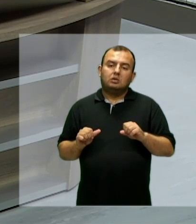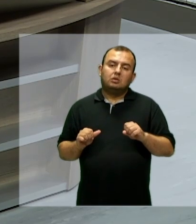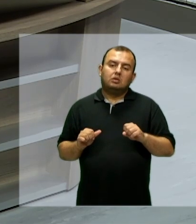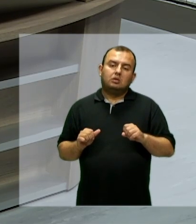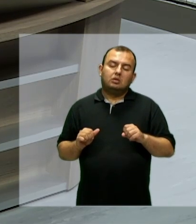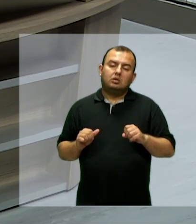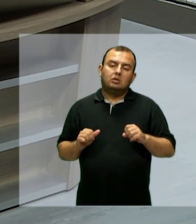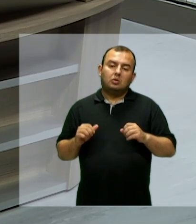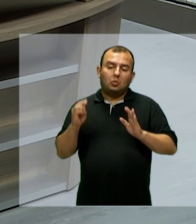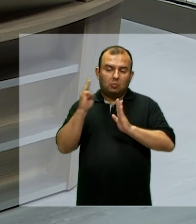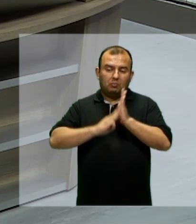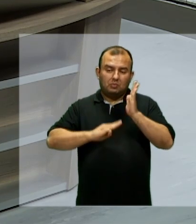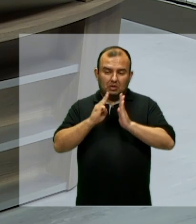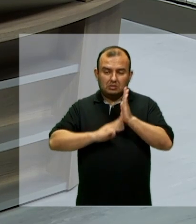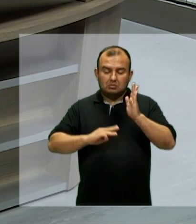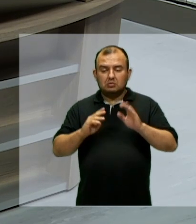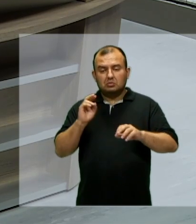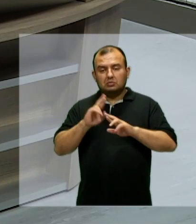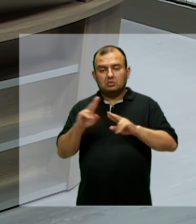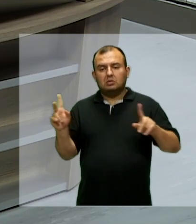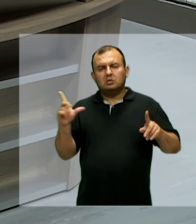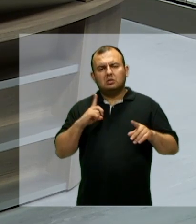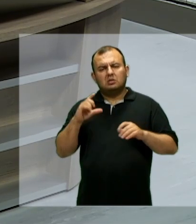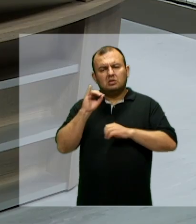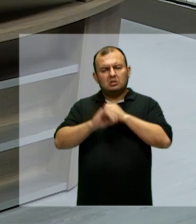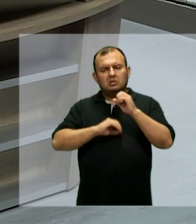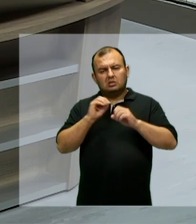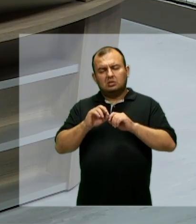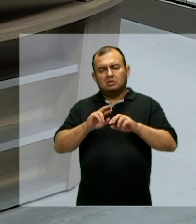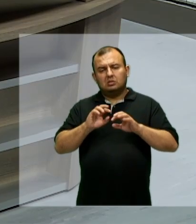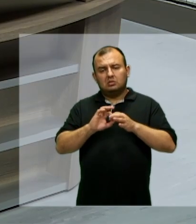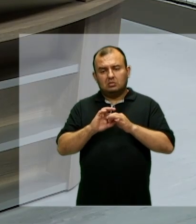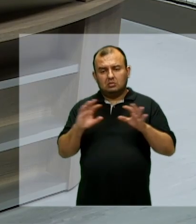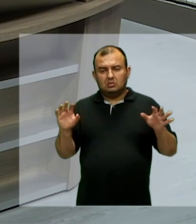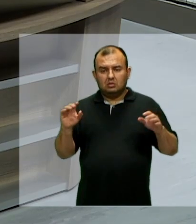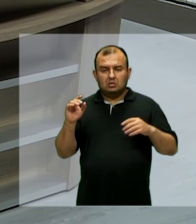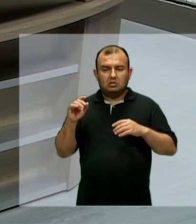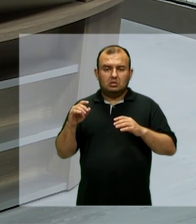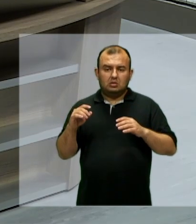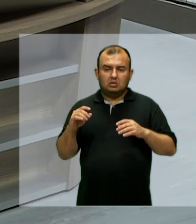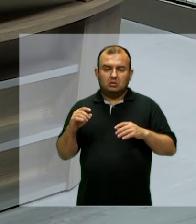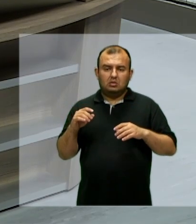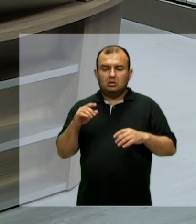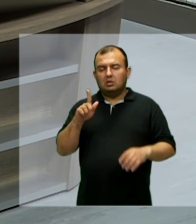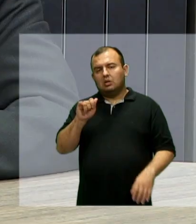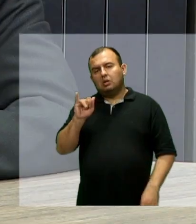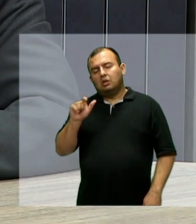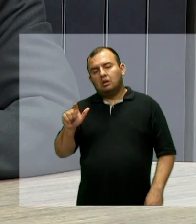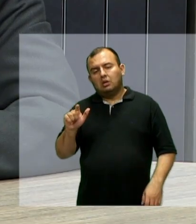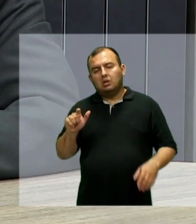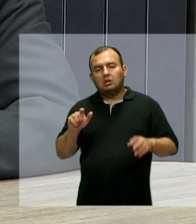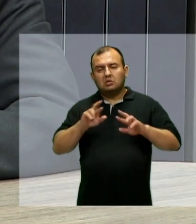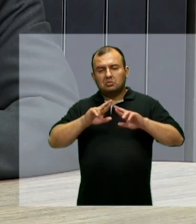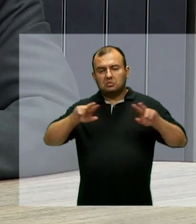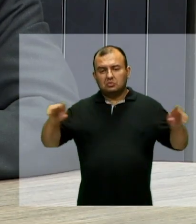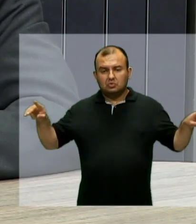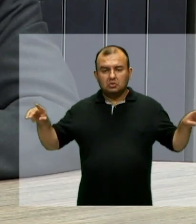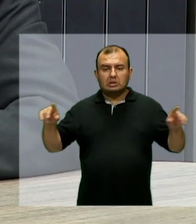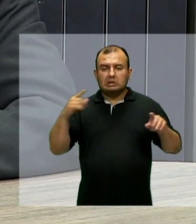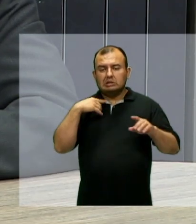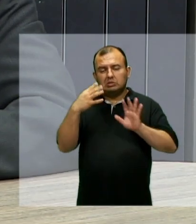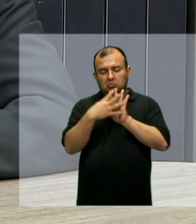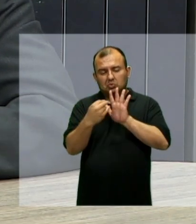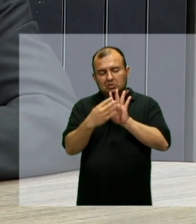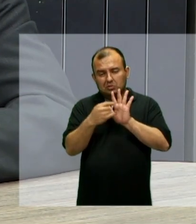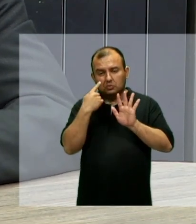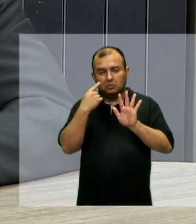o método de imagem. Existe disponível na internet algumas ferramentas, modelo de Gale, de Trial Cruzex, são modelos que existem que